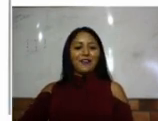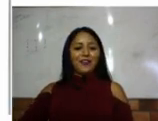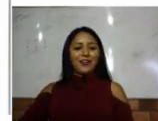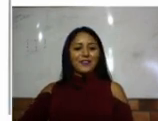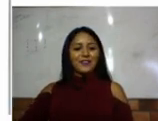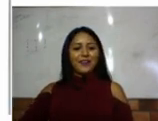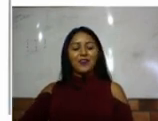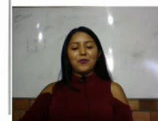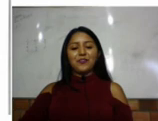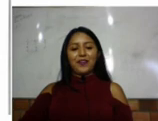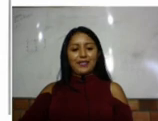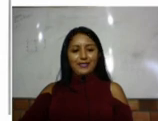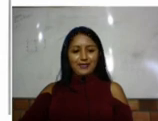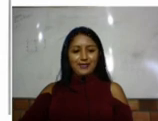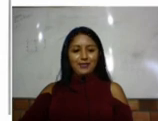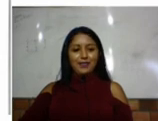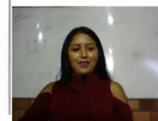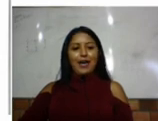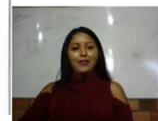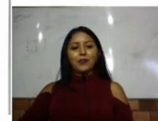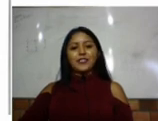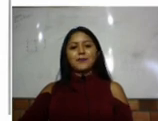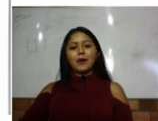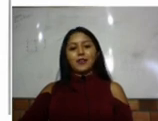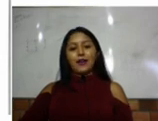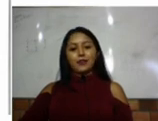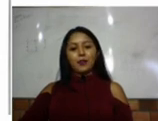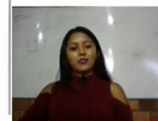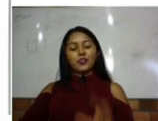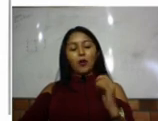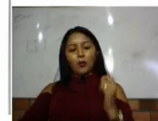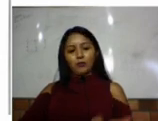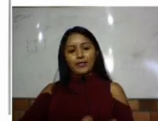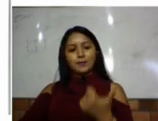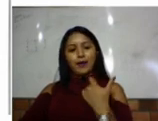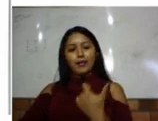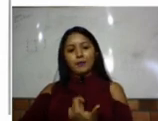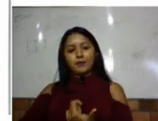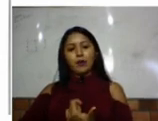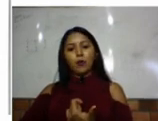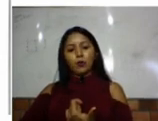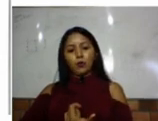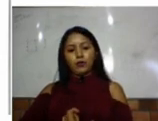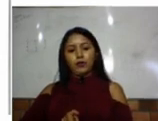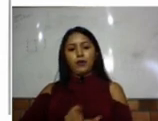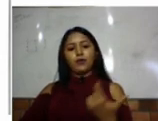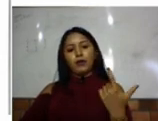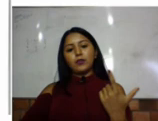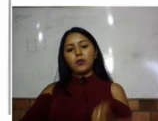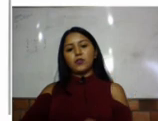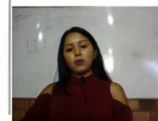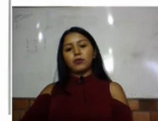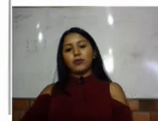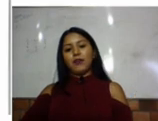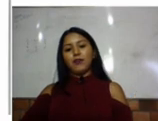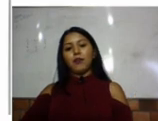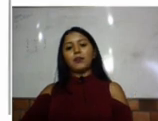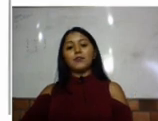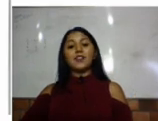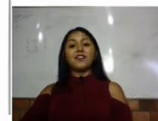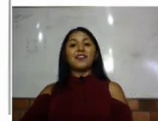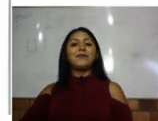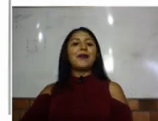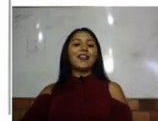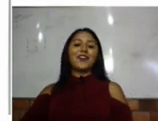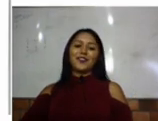a mãe avó se ficaram muito felizes a dona espada a dor de coluna e fala pessoal coluna lá dor de